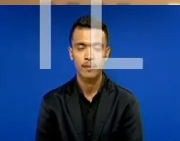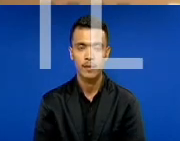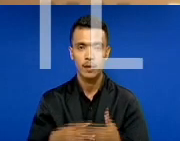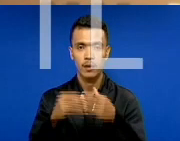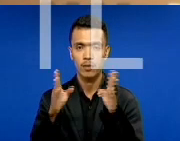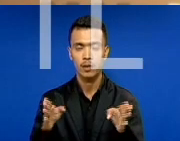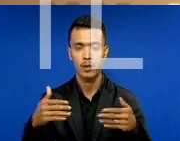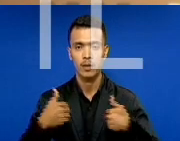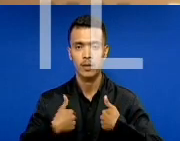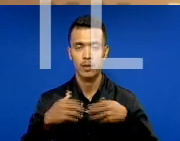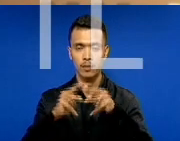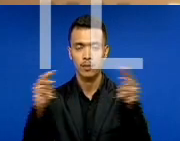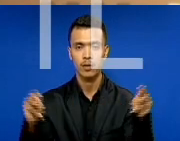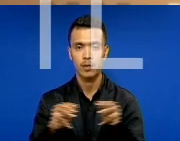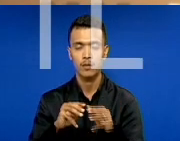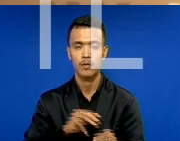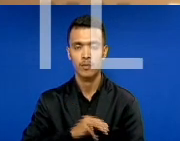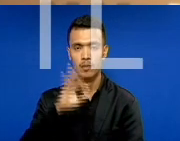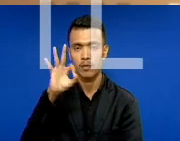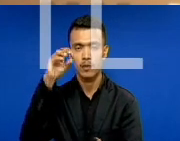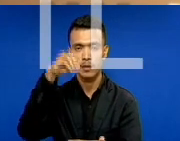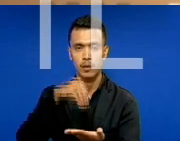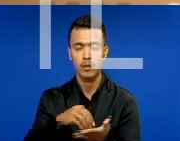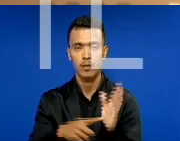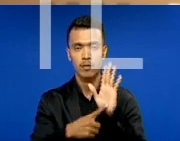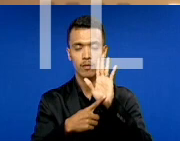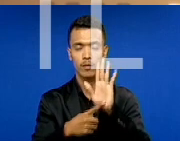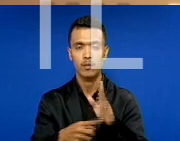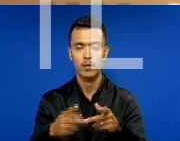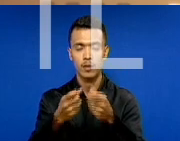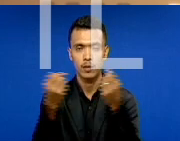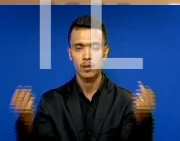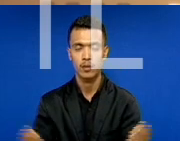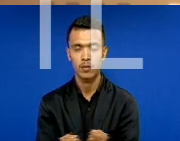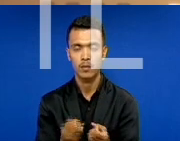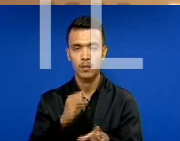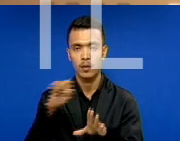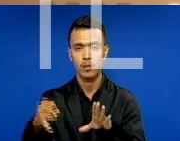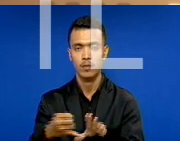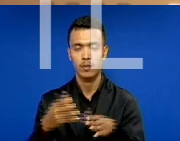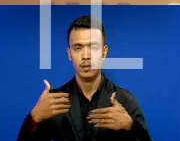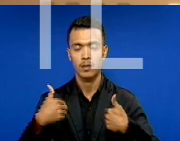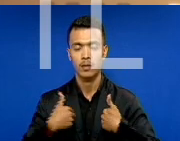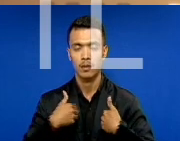Autoridade e município Manufahi se monta placa toponomia e suco síria também pertence a Manufahi.